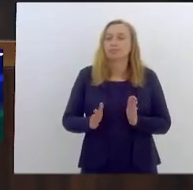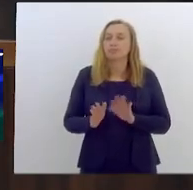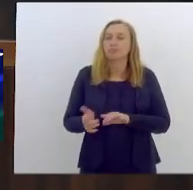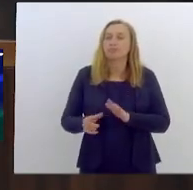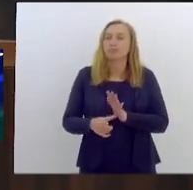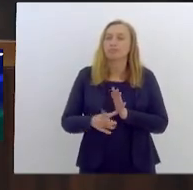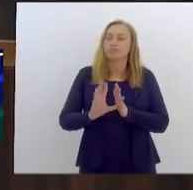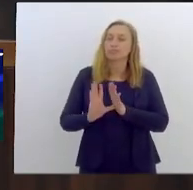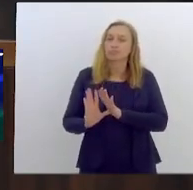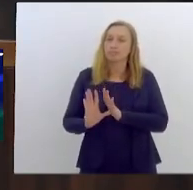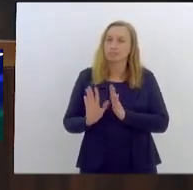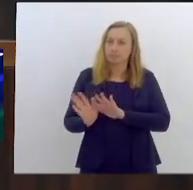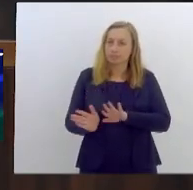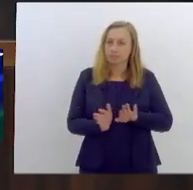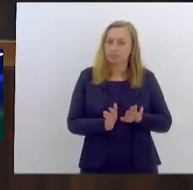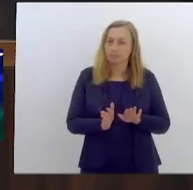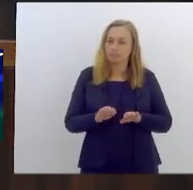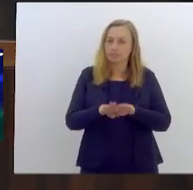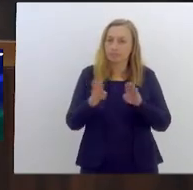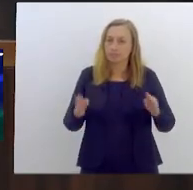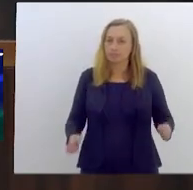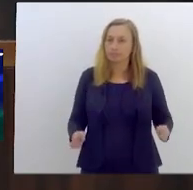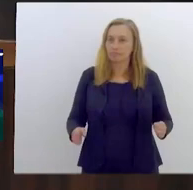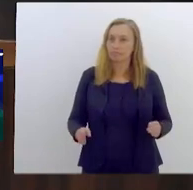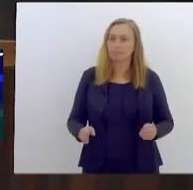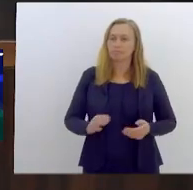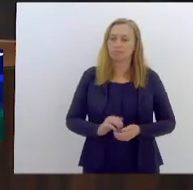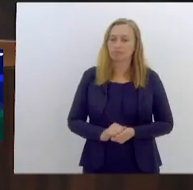porém, há sobre a mesa...